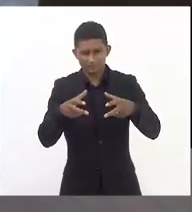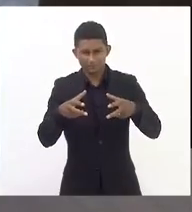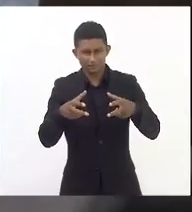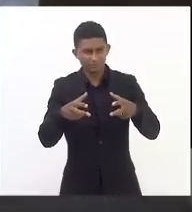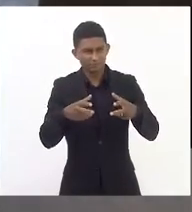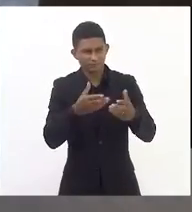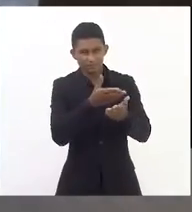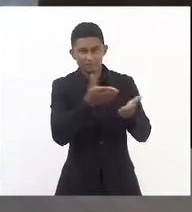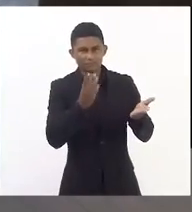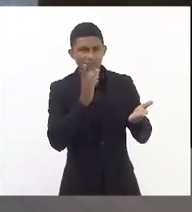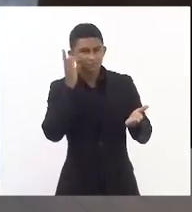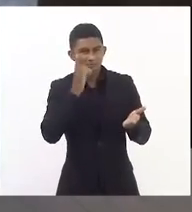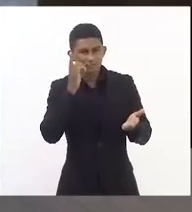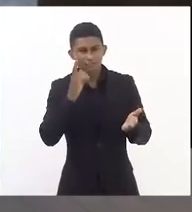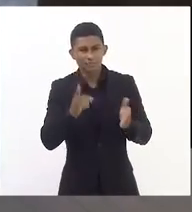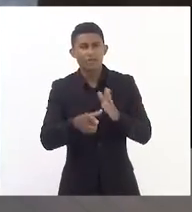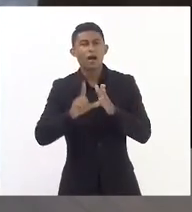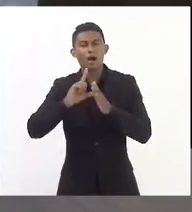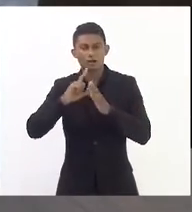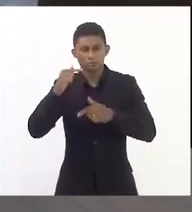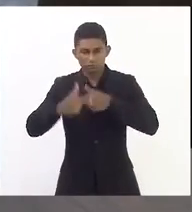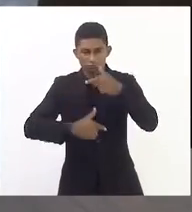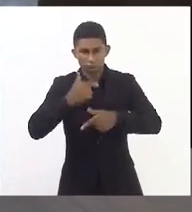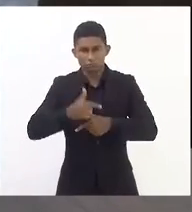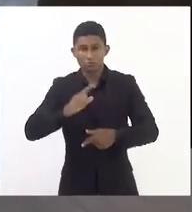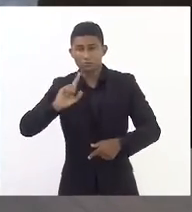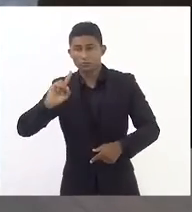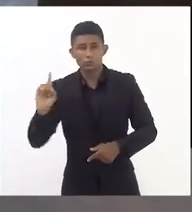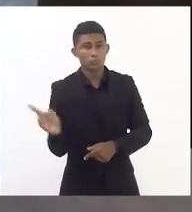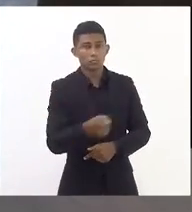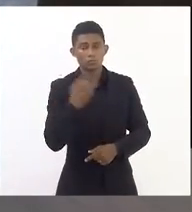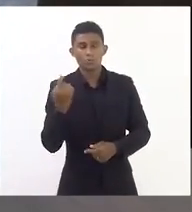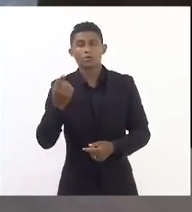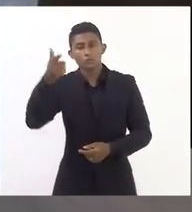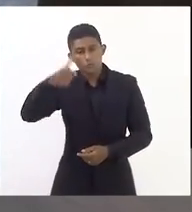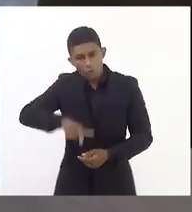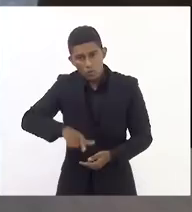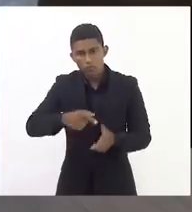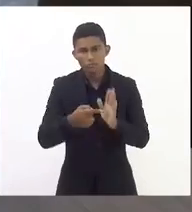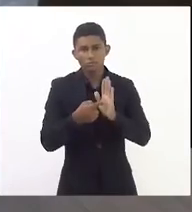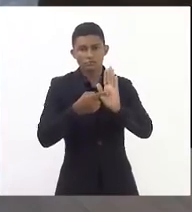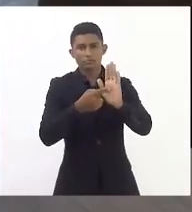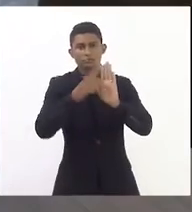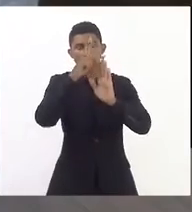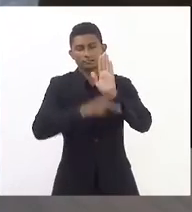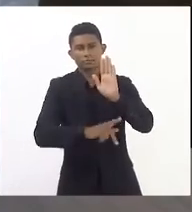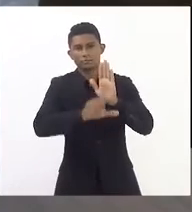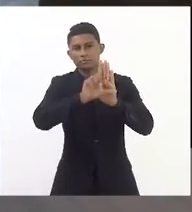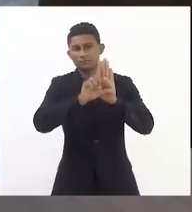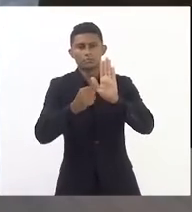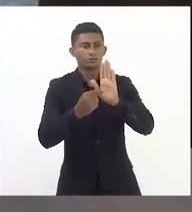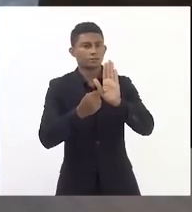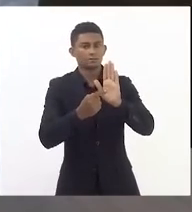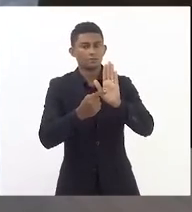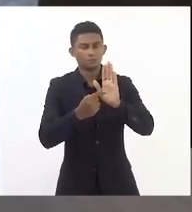estamos reapresentando hoje no protocolo o projeto que era a lei, com o